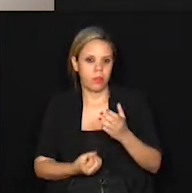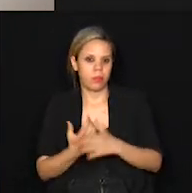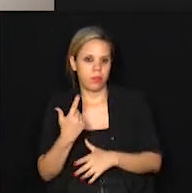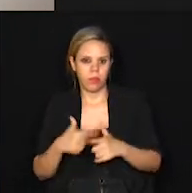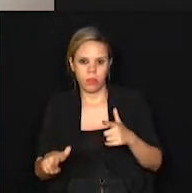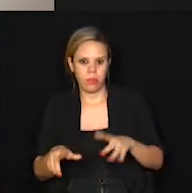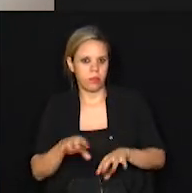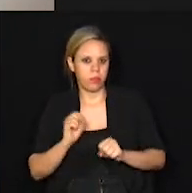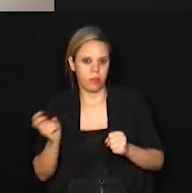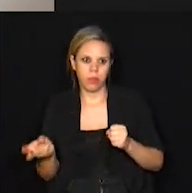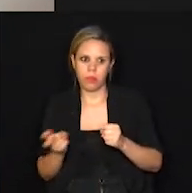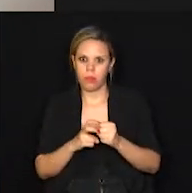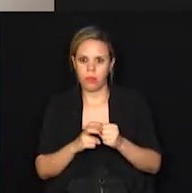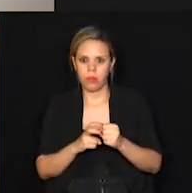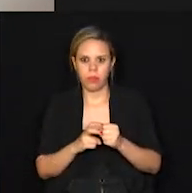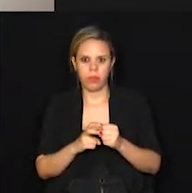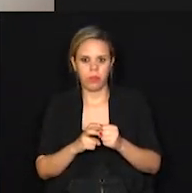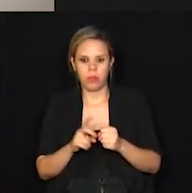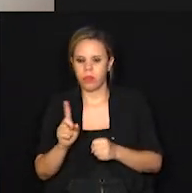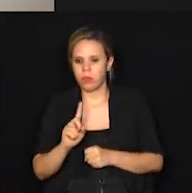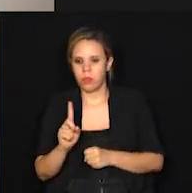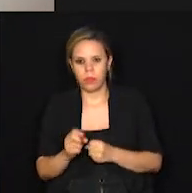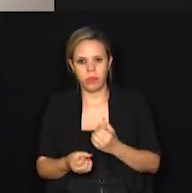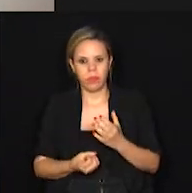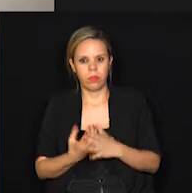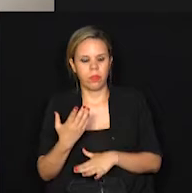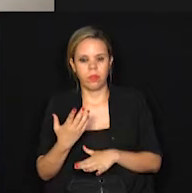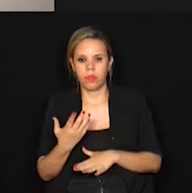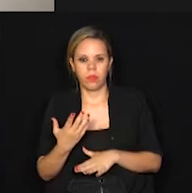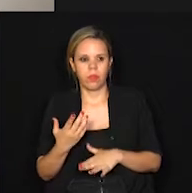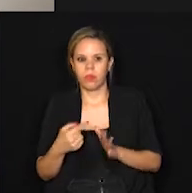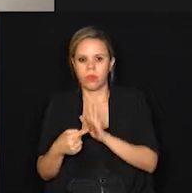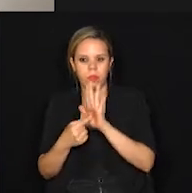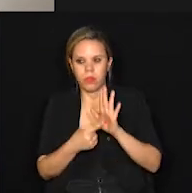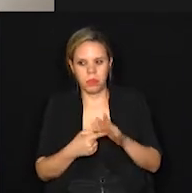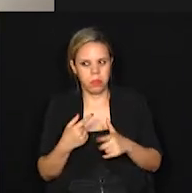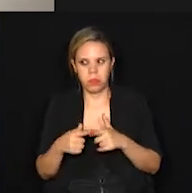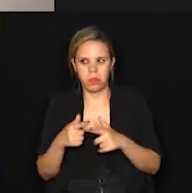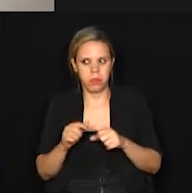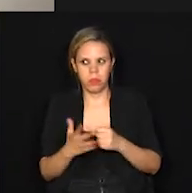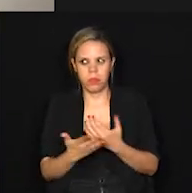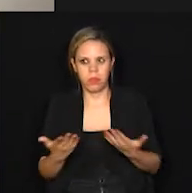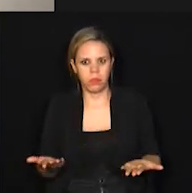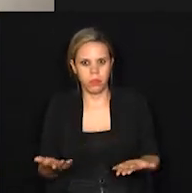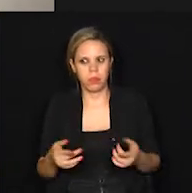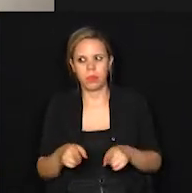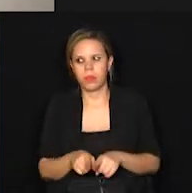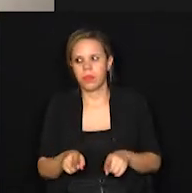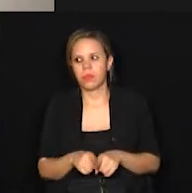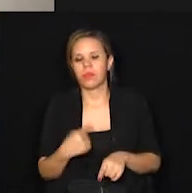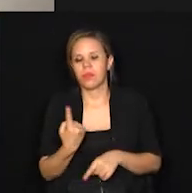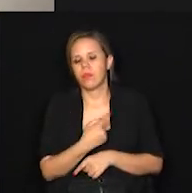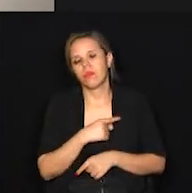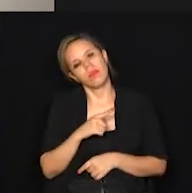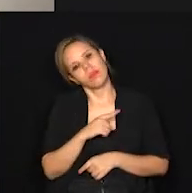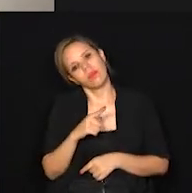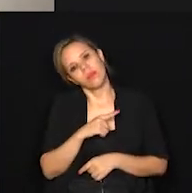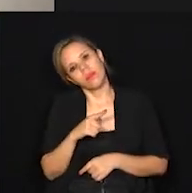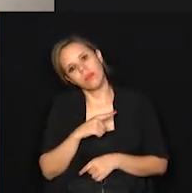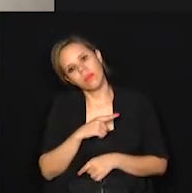o vírus, mas eles não estão aí com esses sintomas. Porque embora também nós tenhamos aí